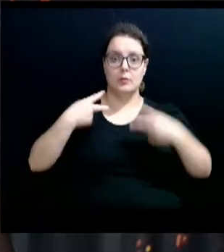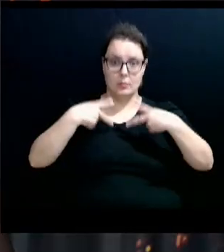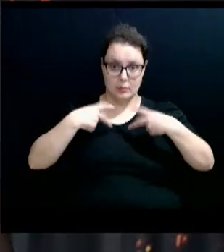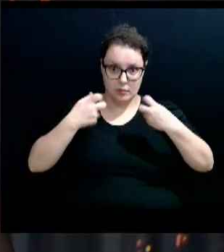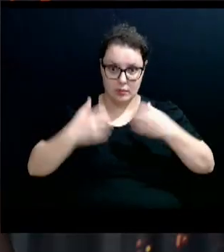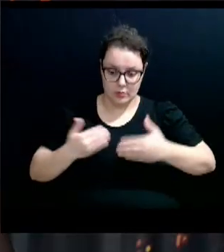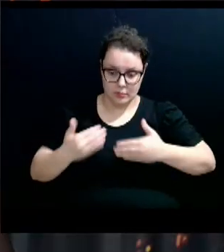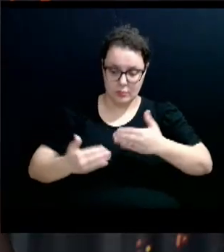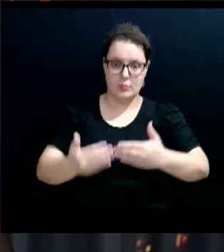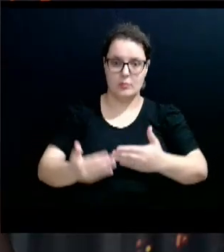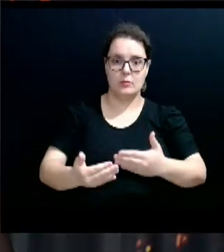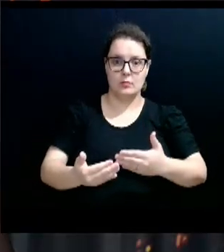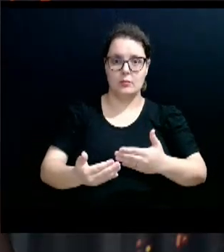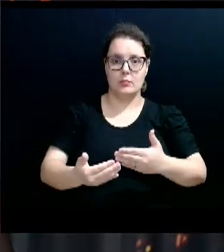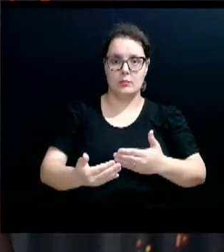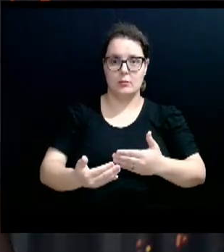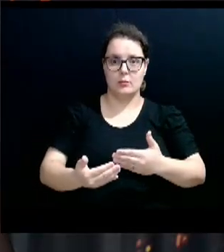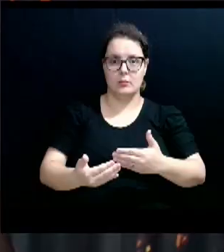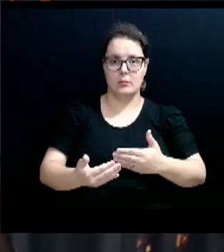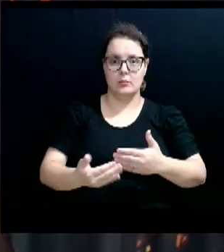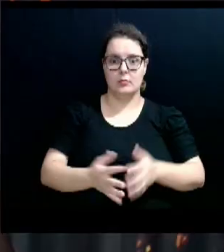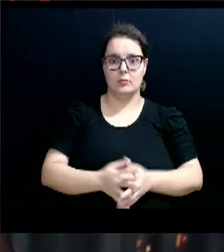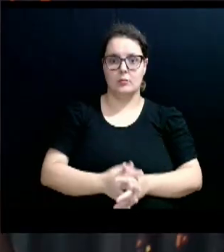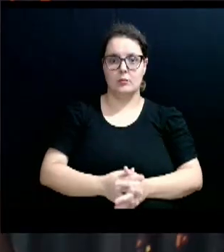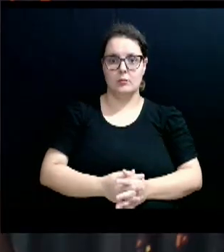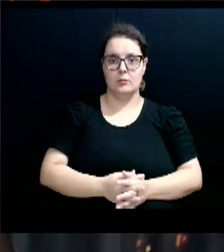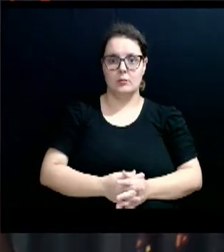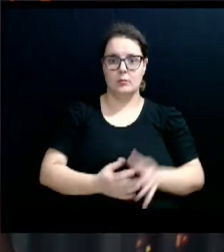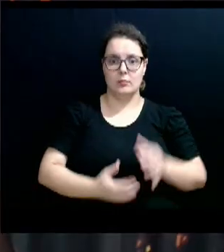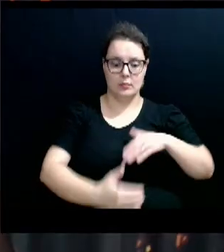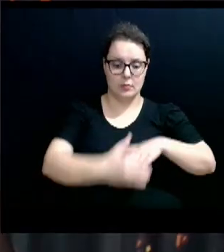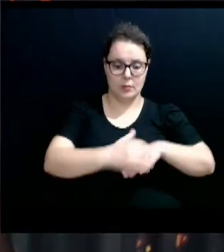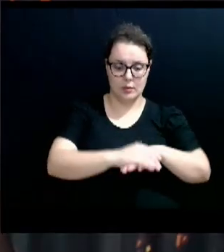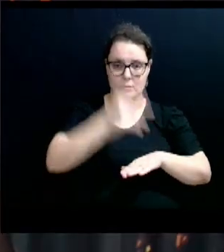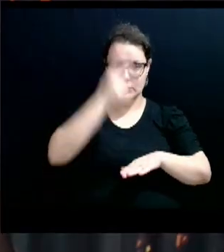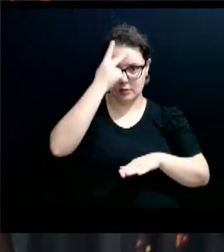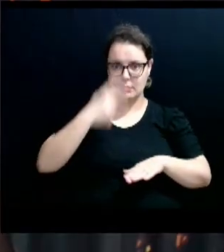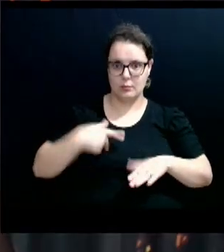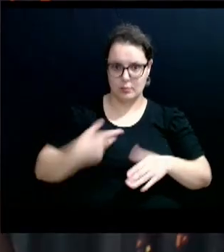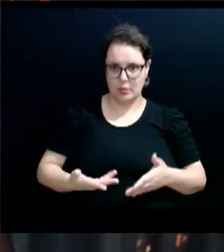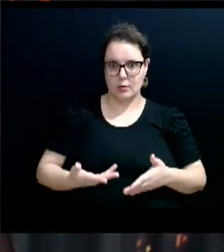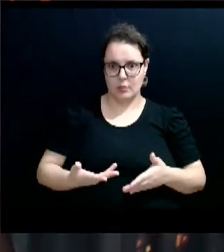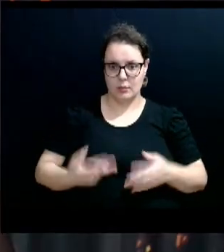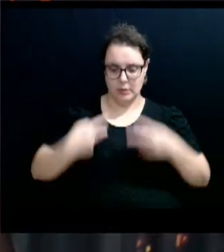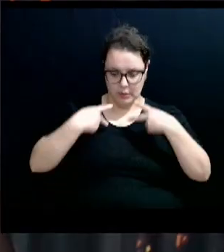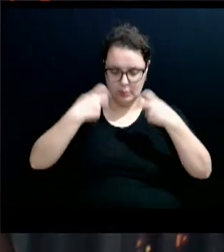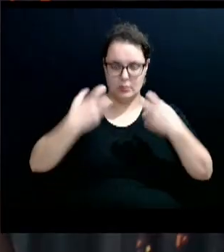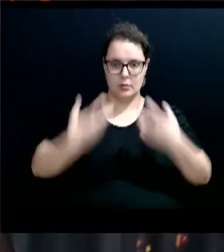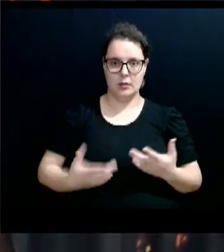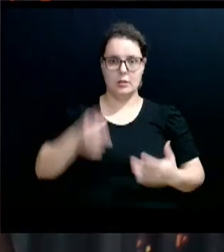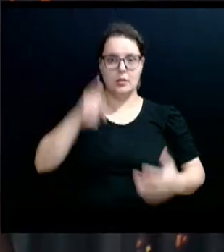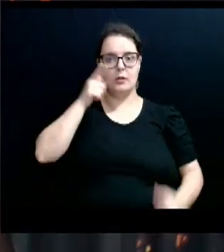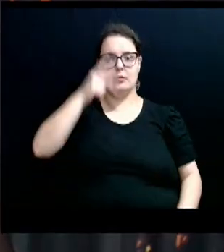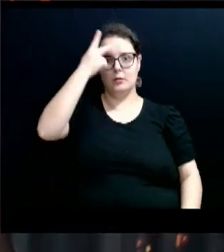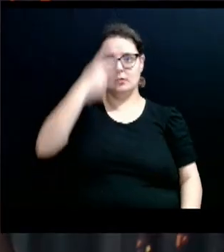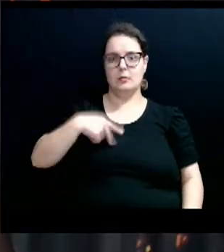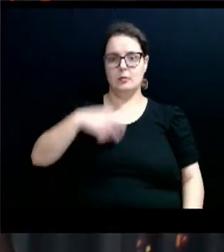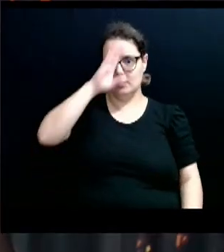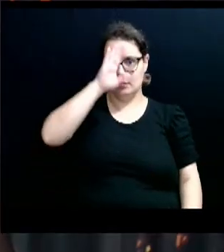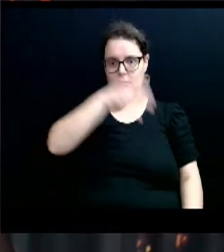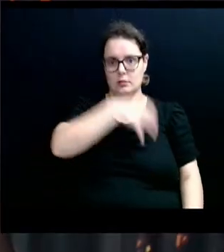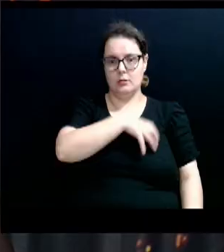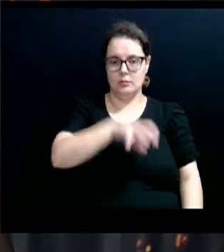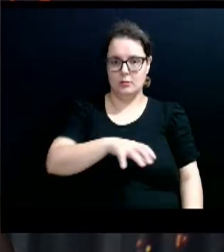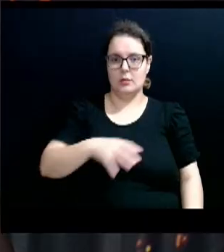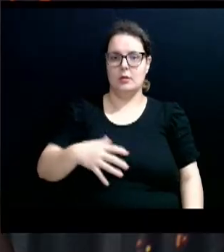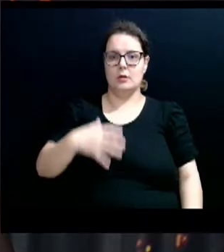calçar colocar o seu calçado. E ter esses territórios, principalmente a Bahia, para mim era uma forma de